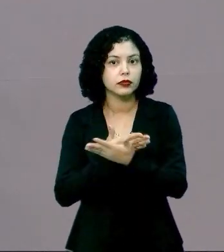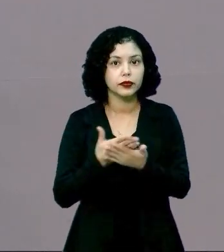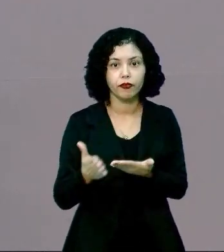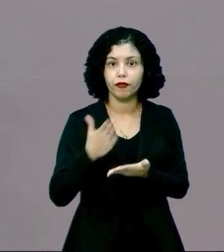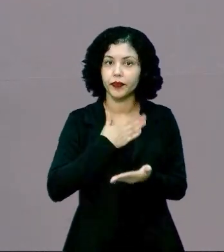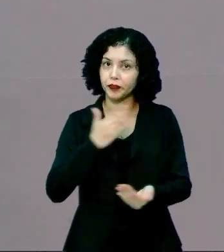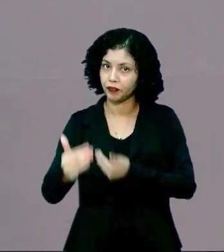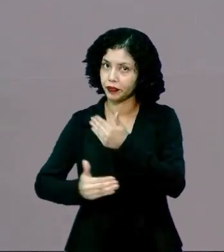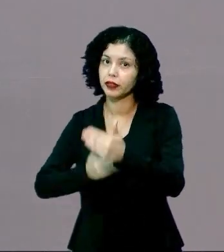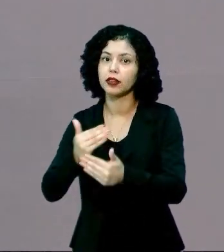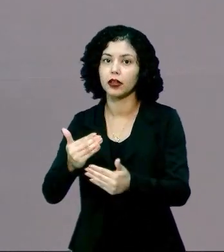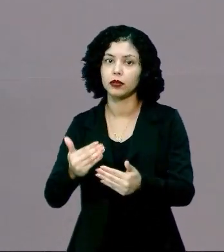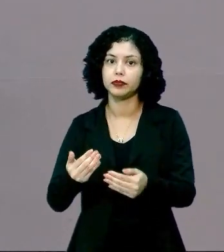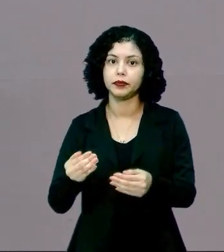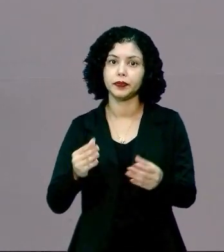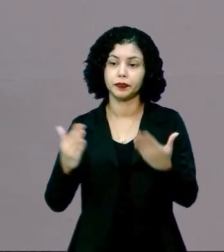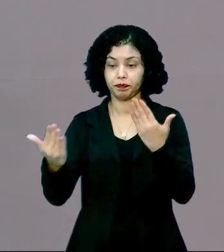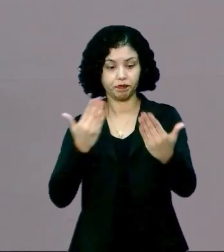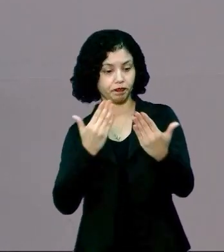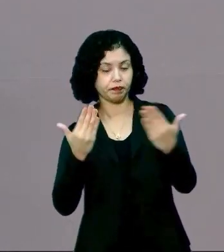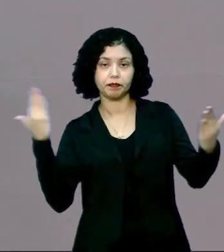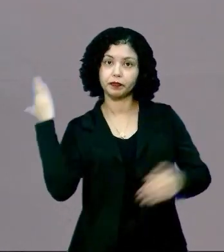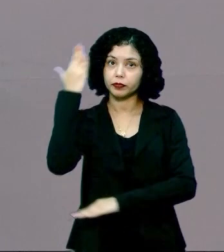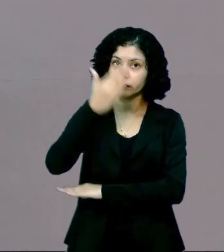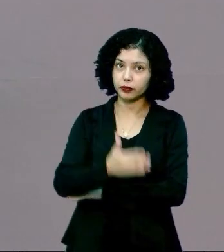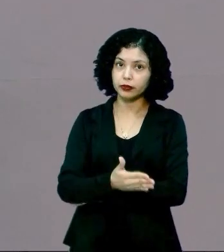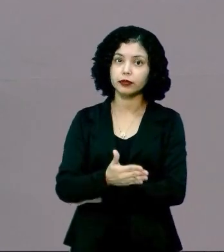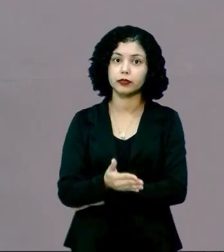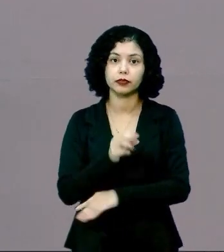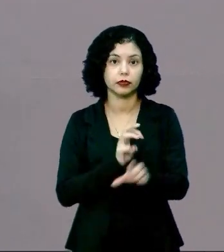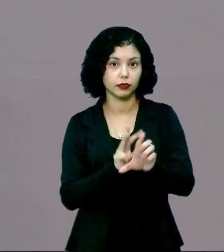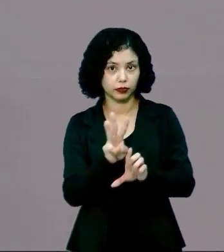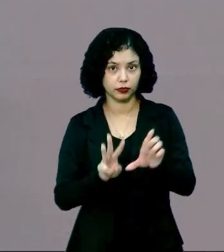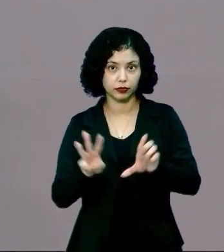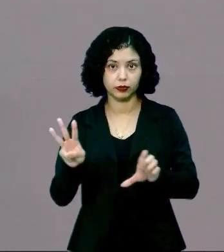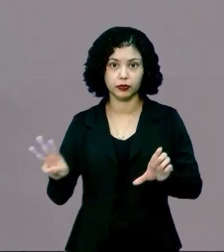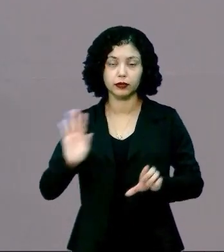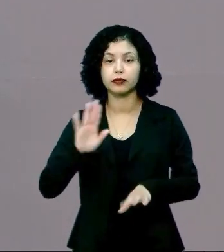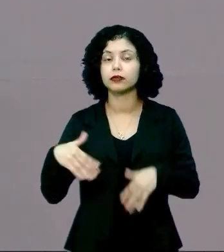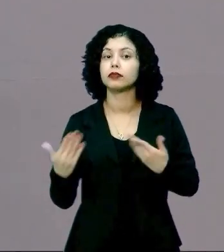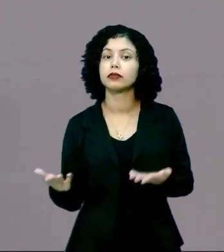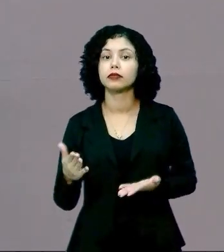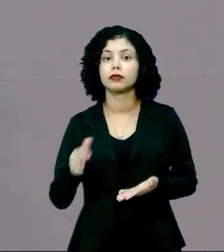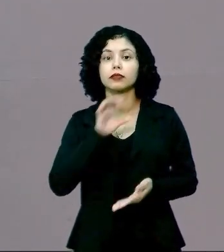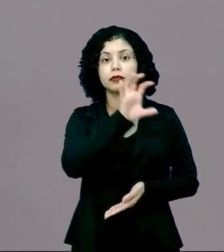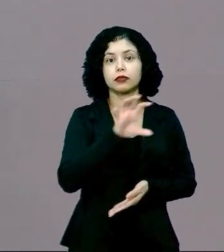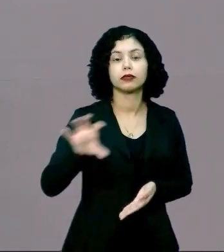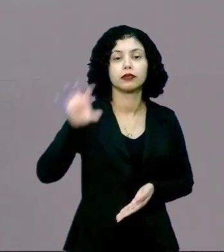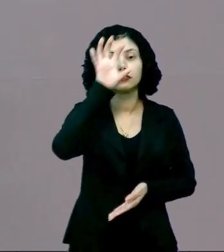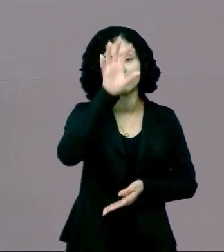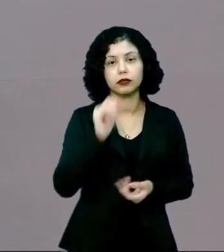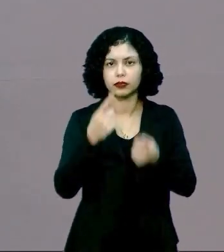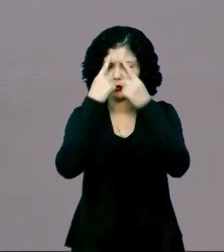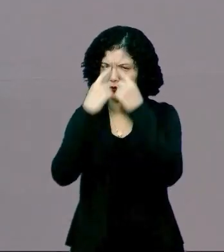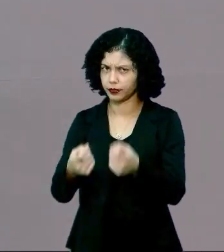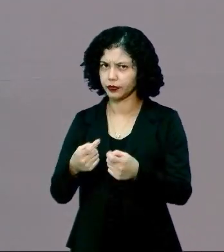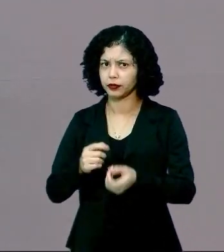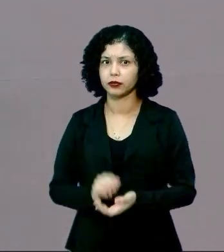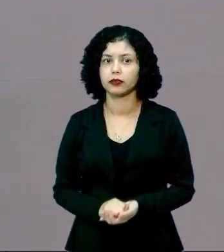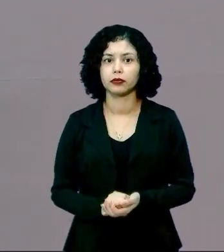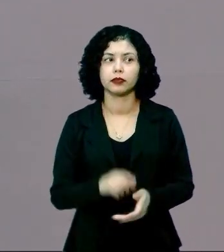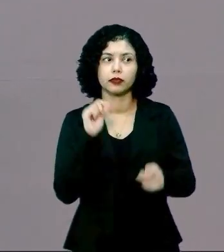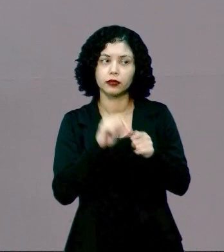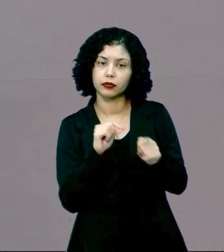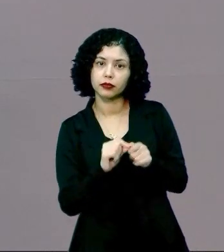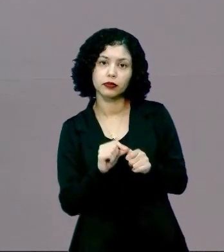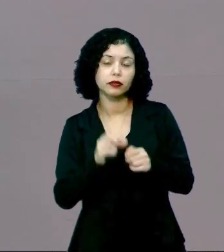o meu desenvolvimento fazendo uma relação direta com o site. Qual é o nome do site? Mapa da Violência. Eu